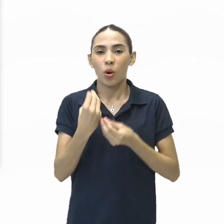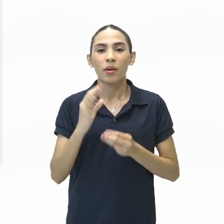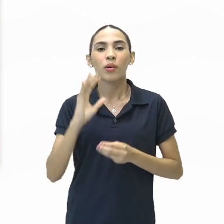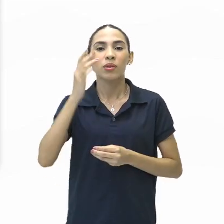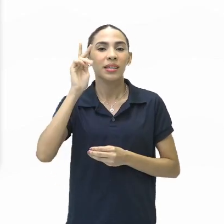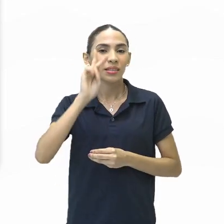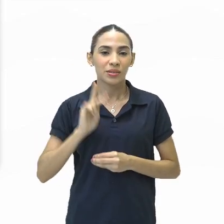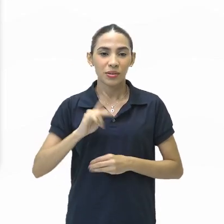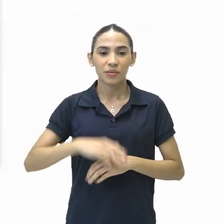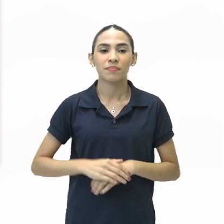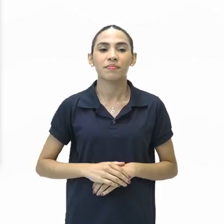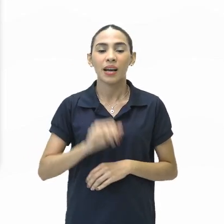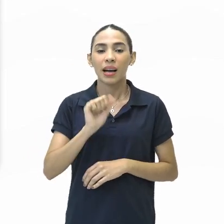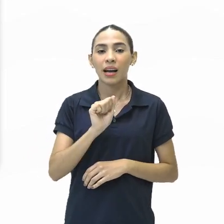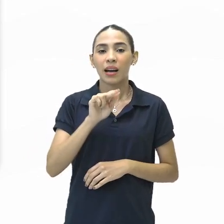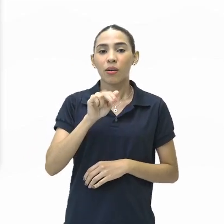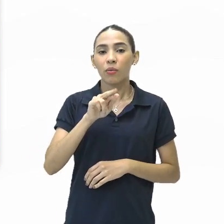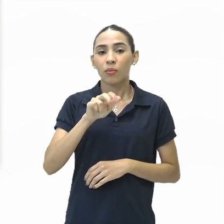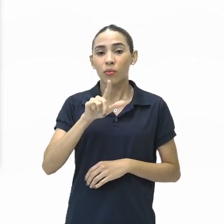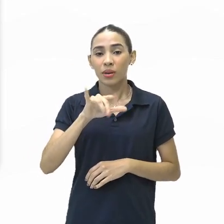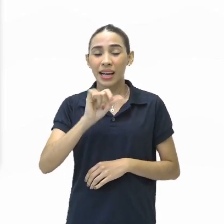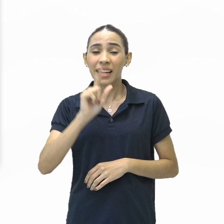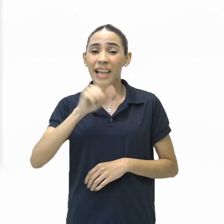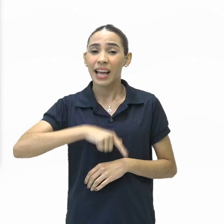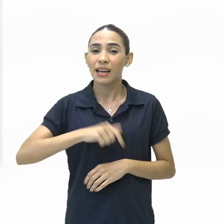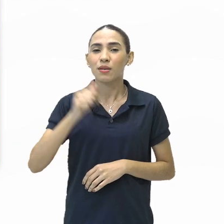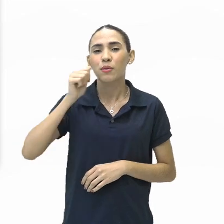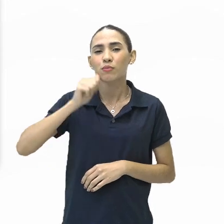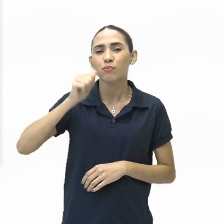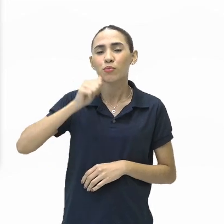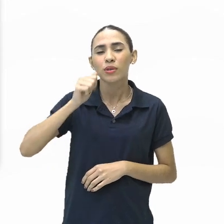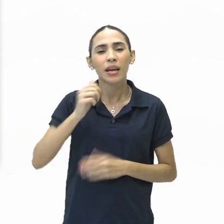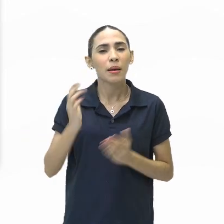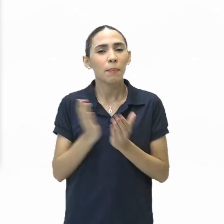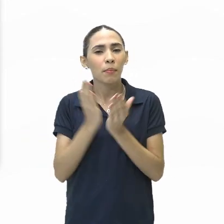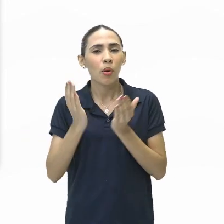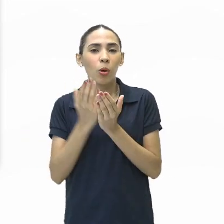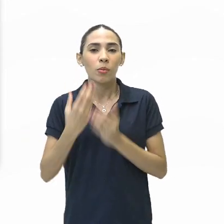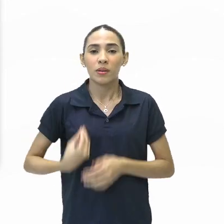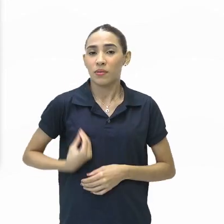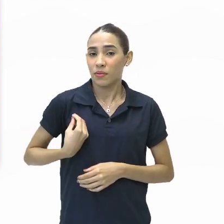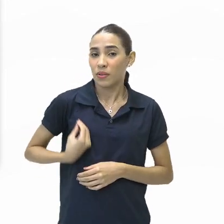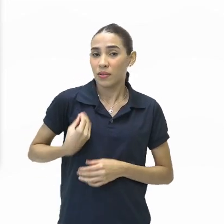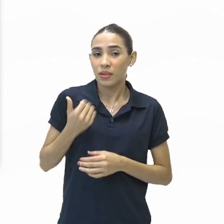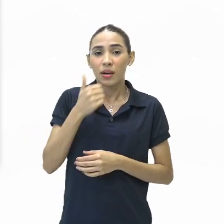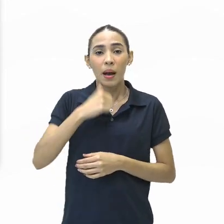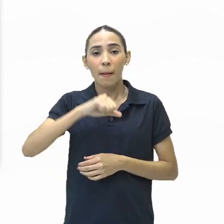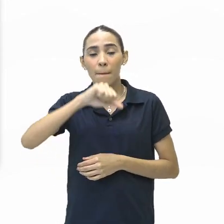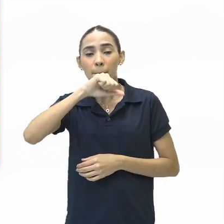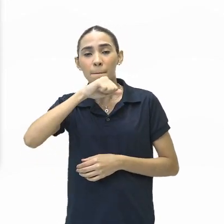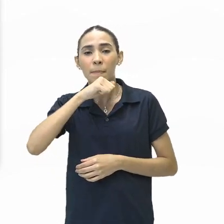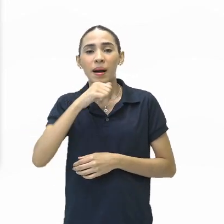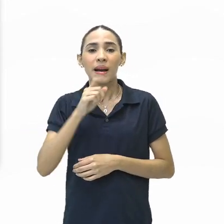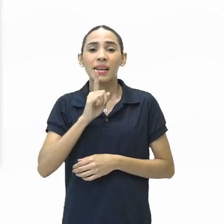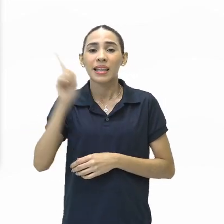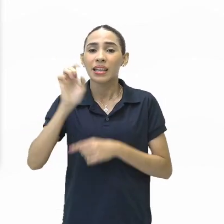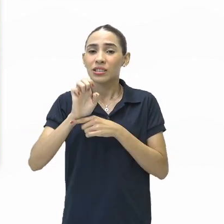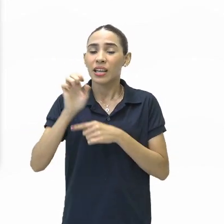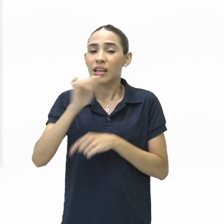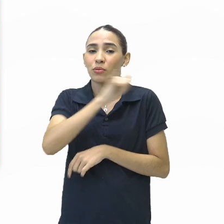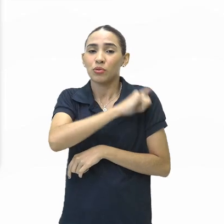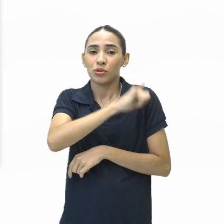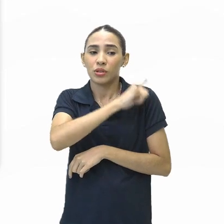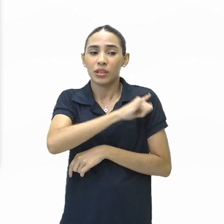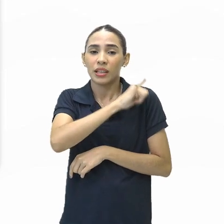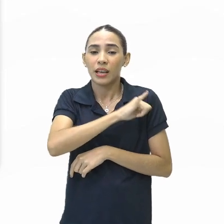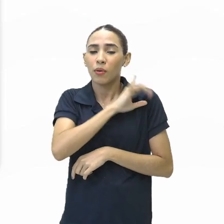A Aurélia Camargo, ela é uma moça pobre, que vive com a mãe, que é viúva, no bairro do Rio de Janeiro,